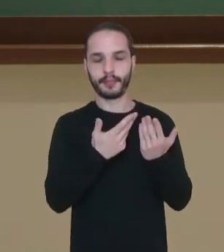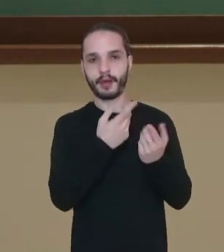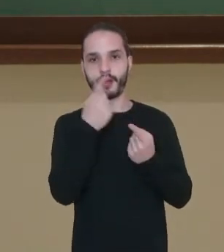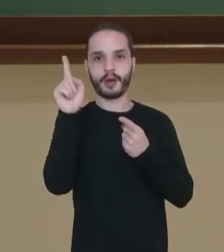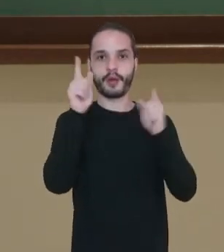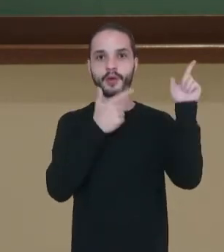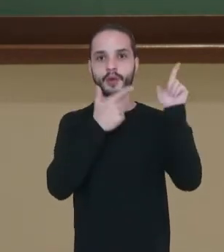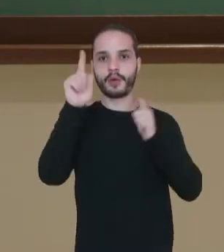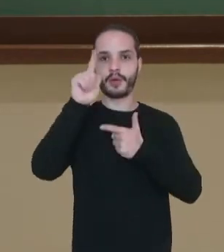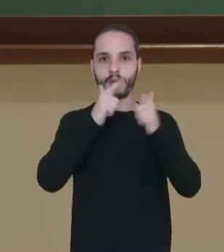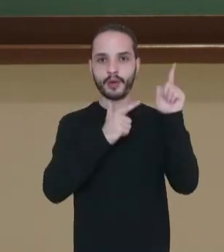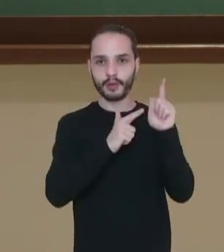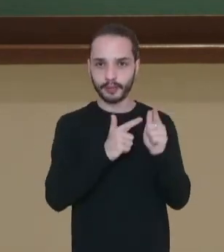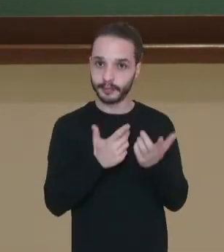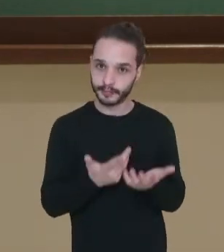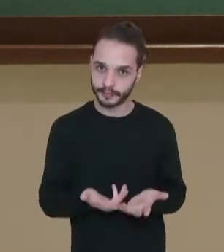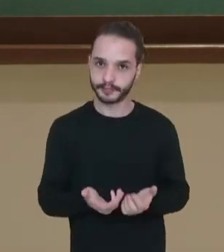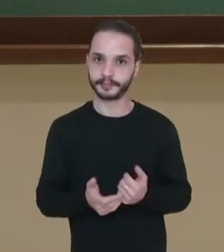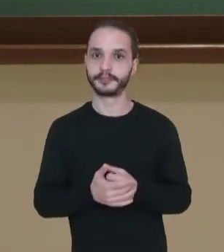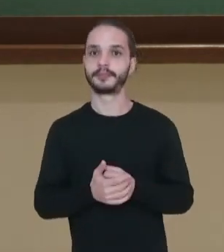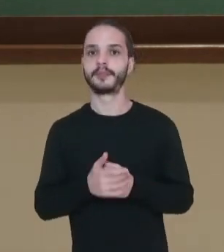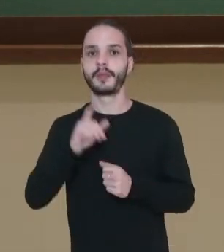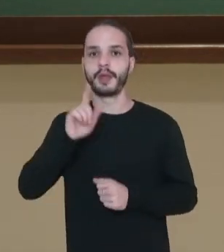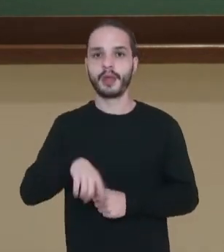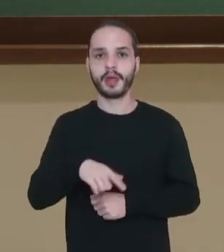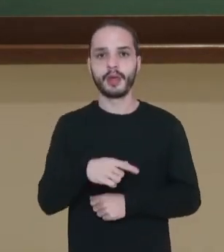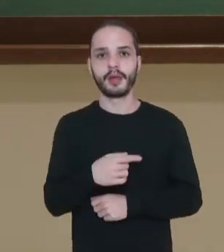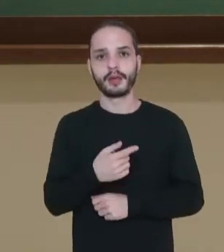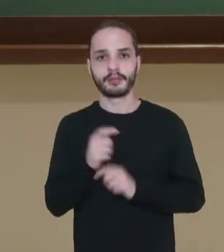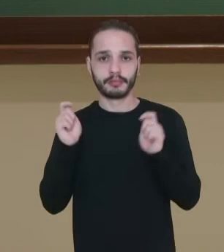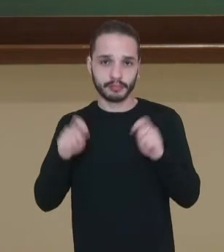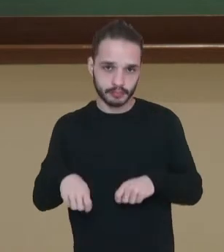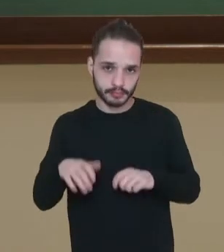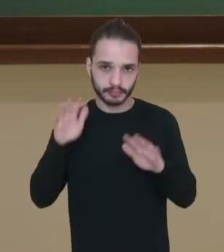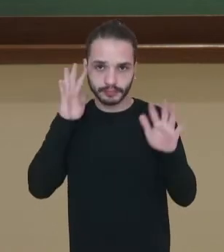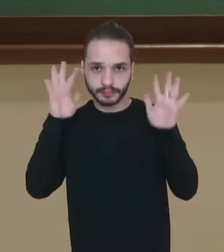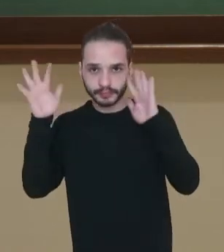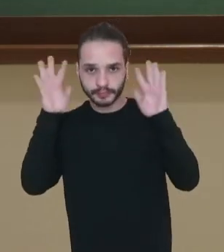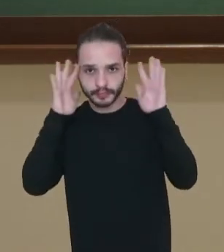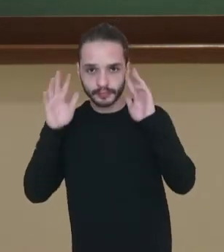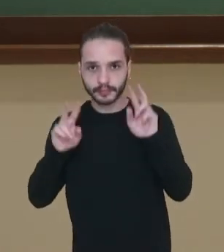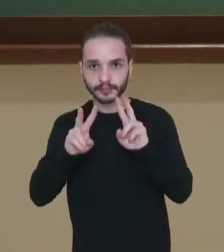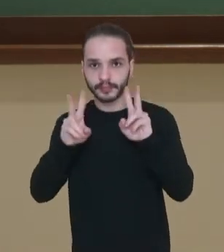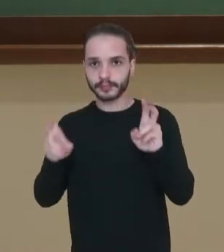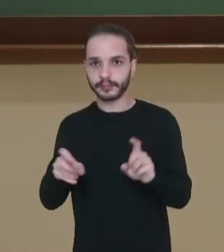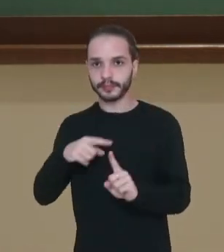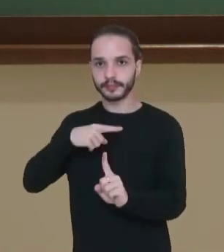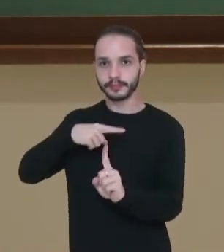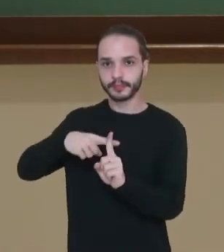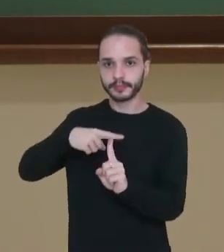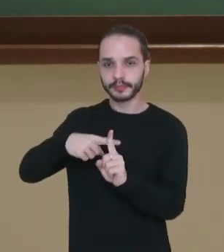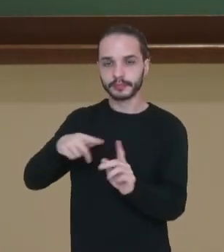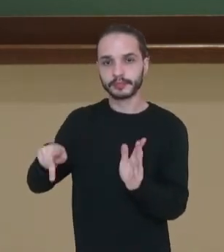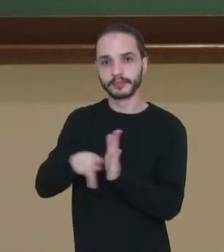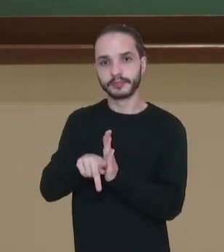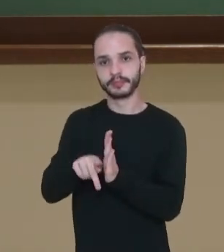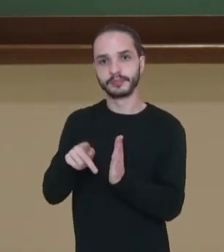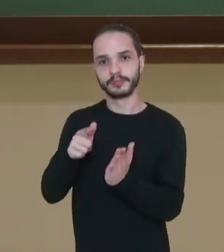fazer, certo? Então essas são algumas das possibilidades de se refletir sobre as vantagens do livro